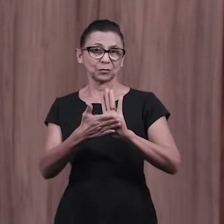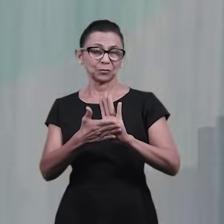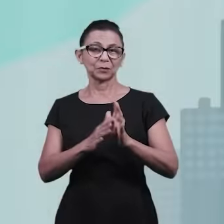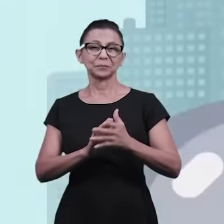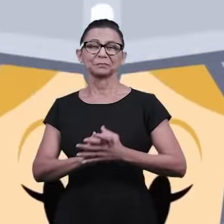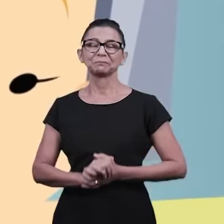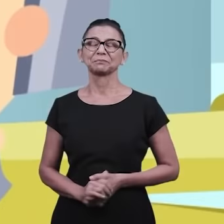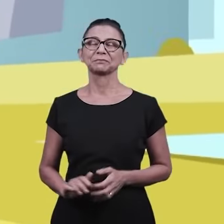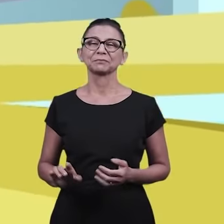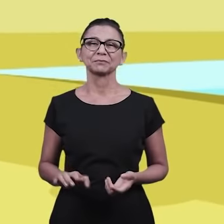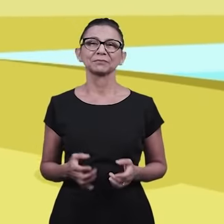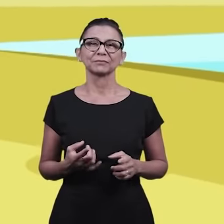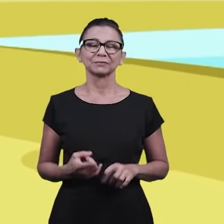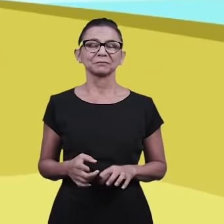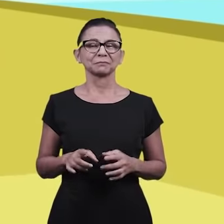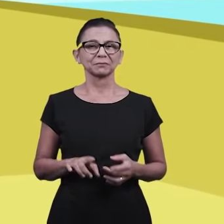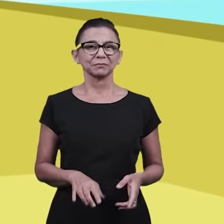Senhor.